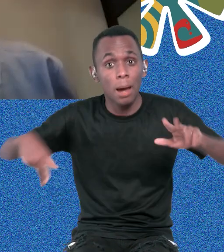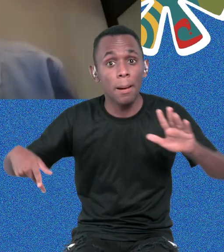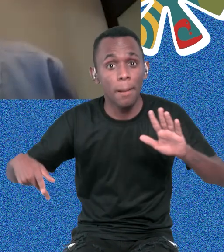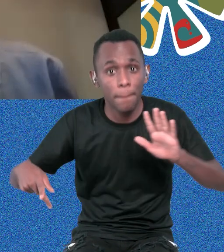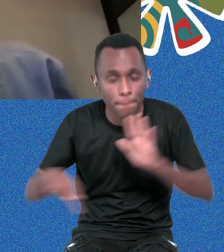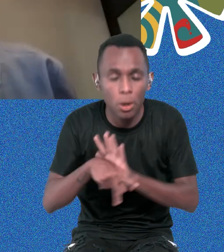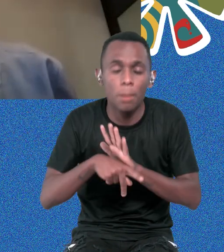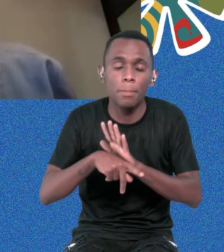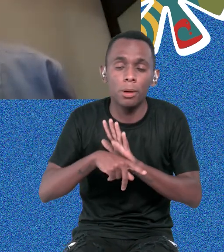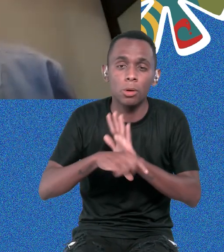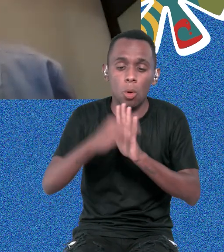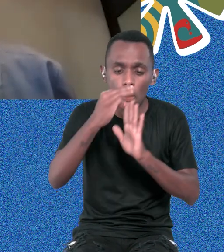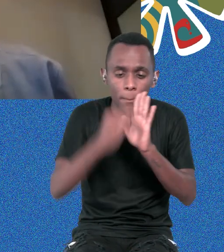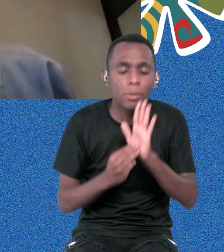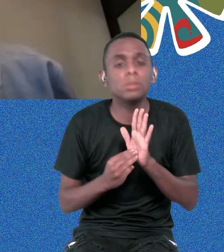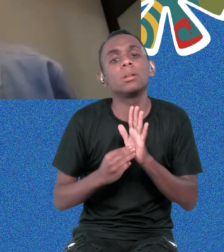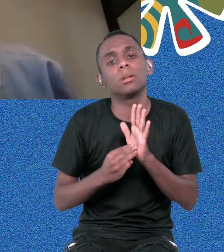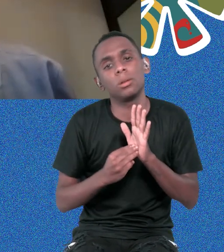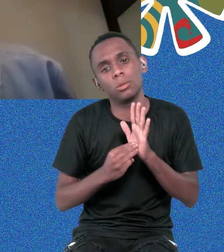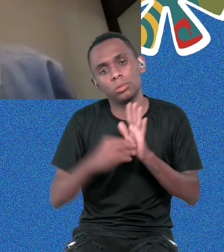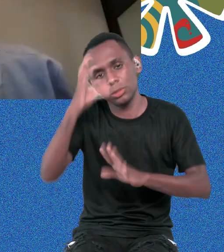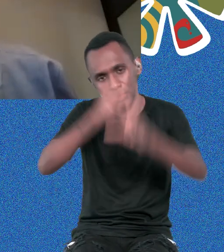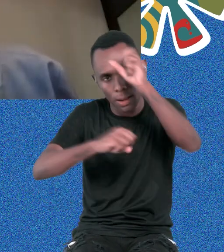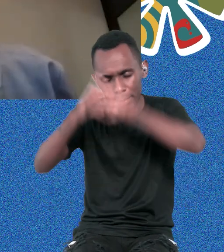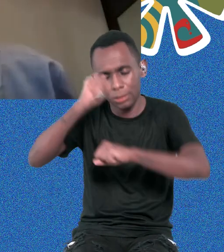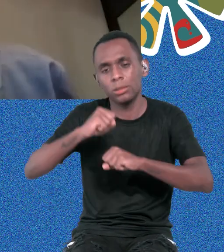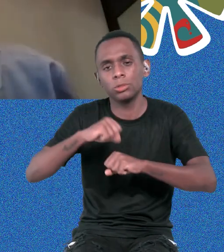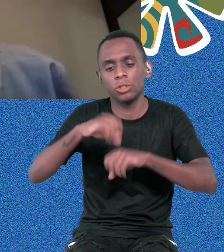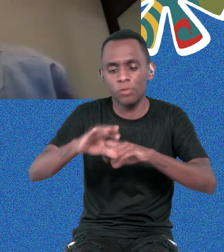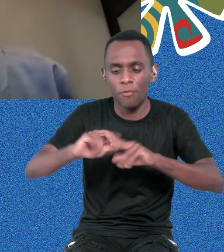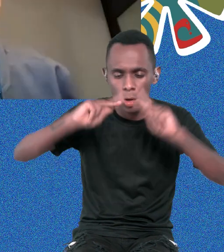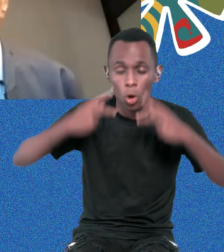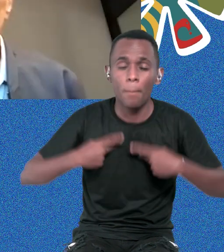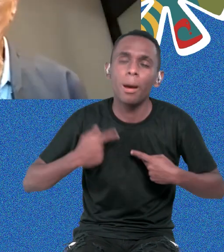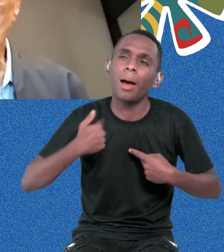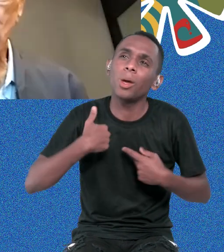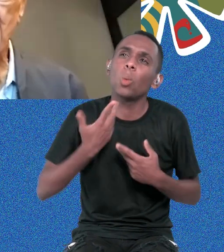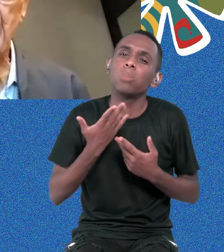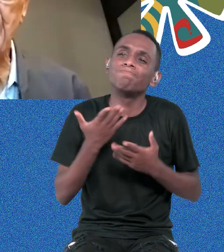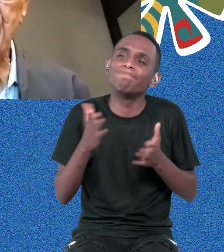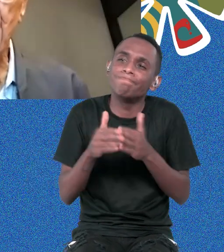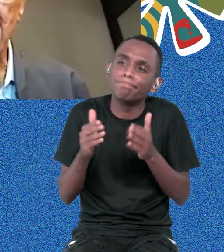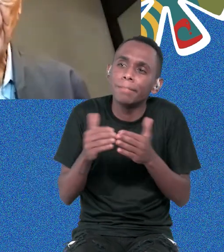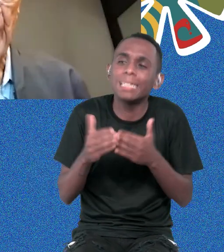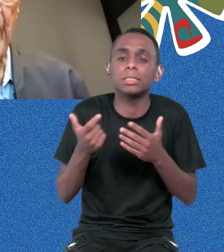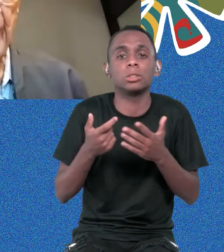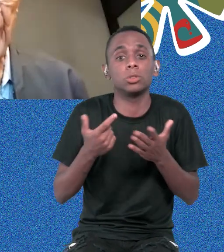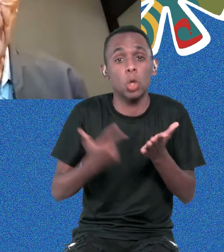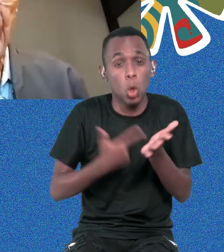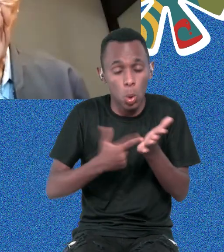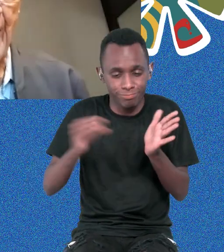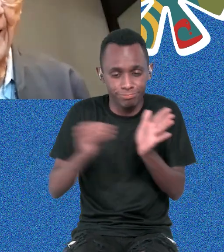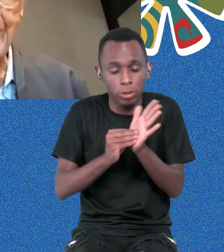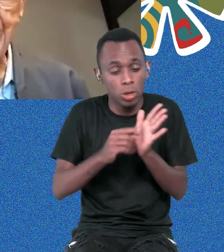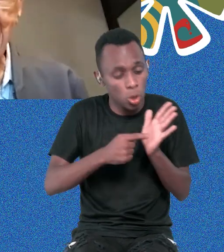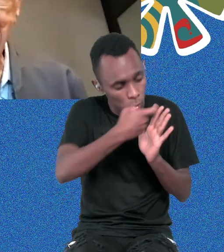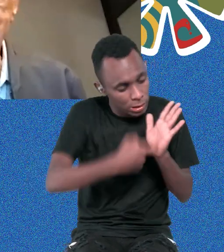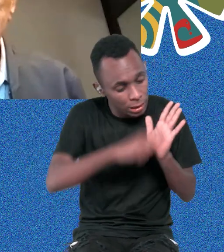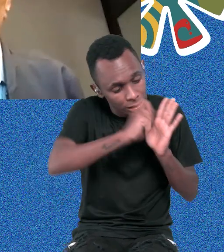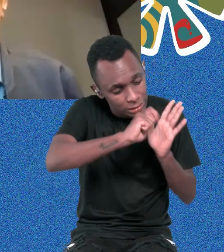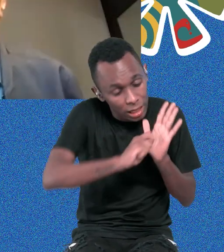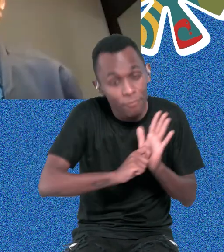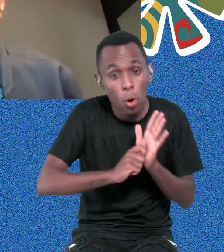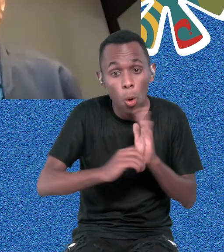de matrizes de sua formação humana. E aí, uma das coisas que eu insisto muito neste livro é que a grande